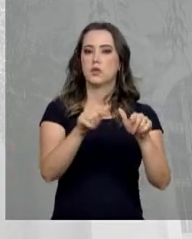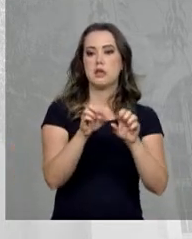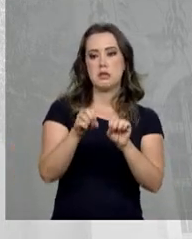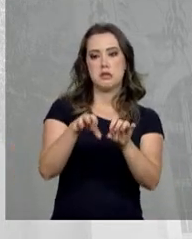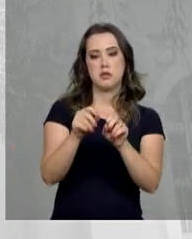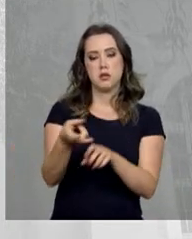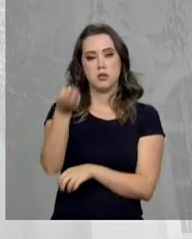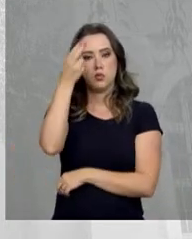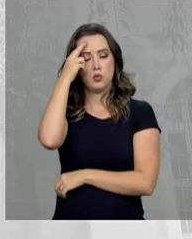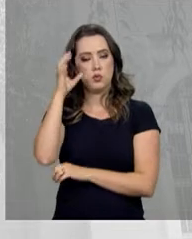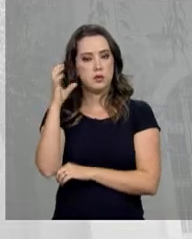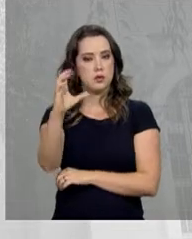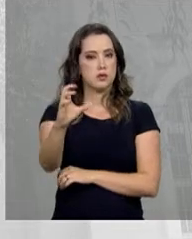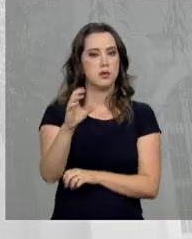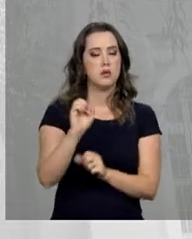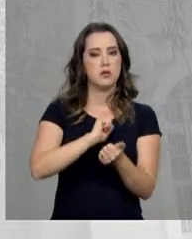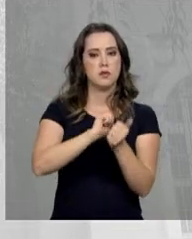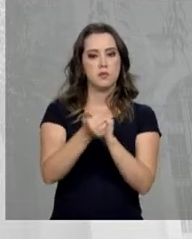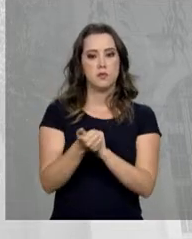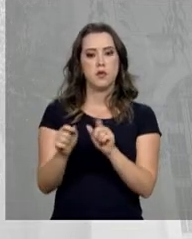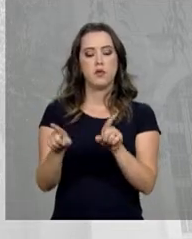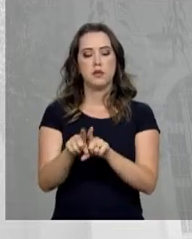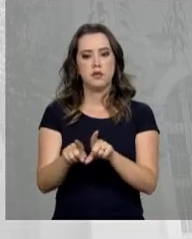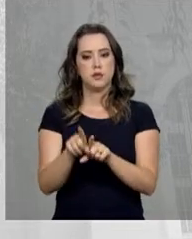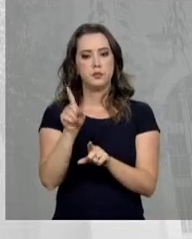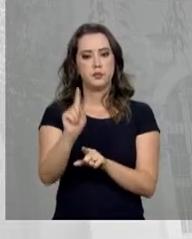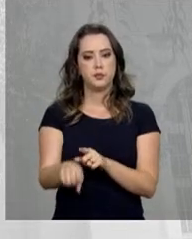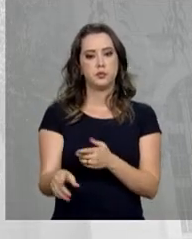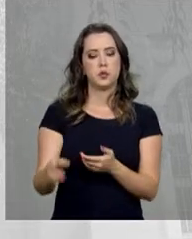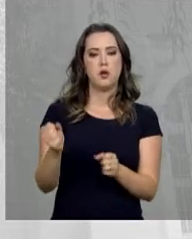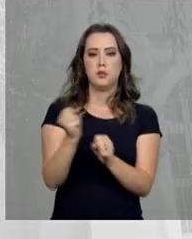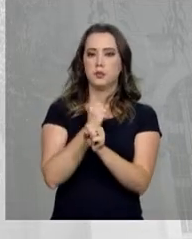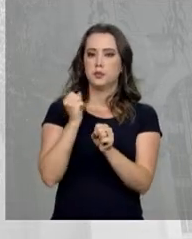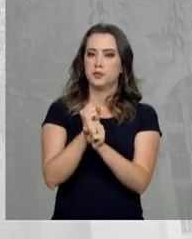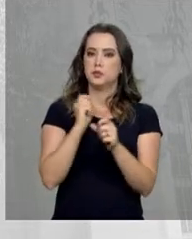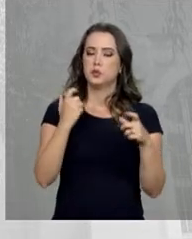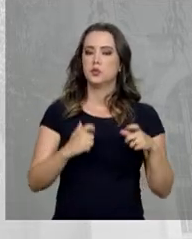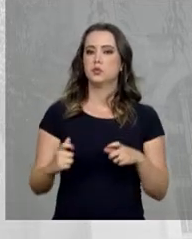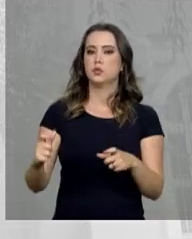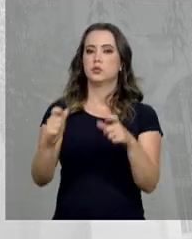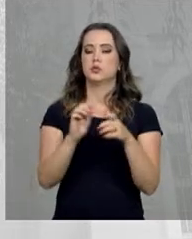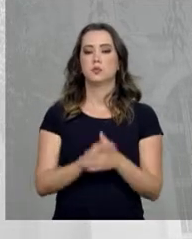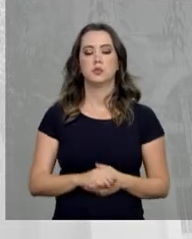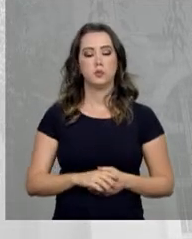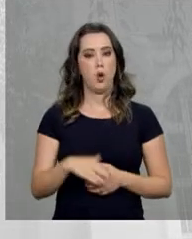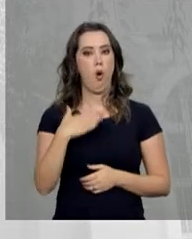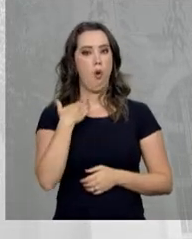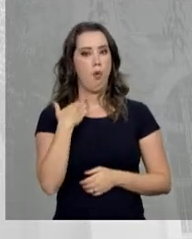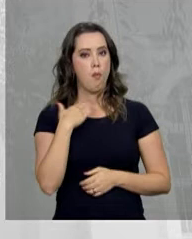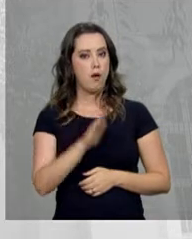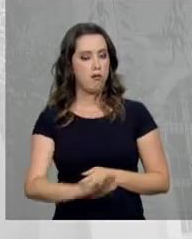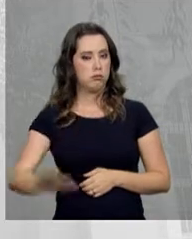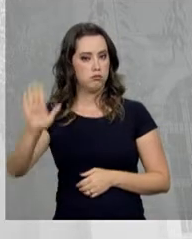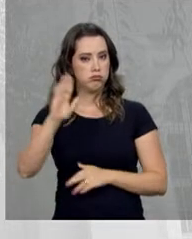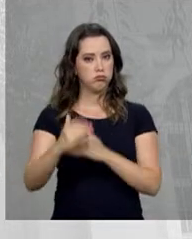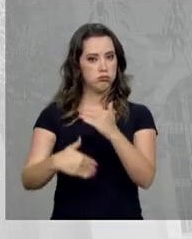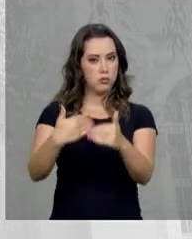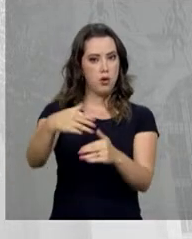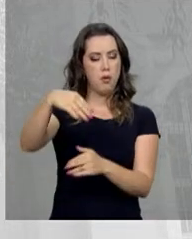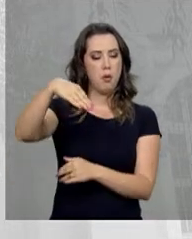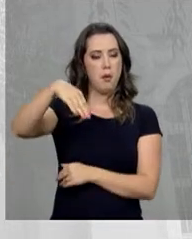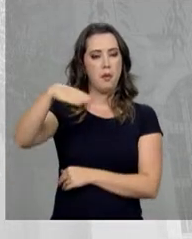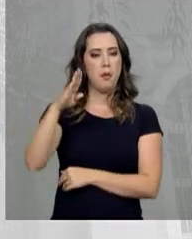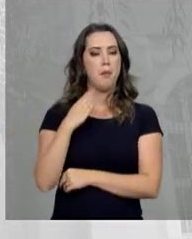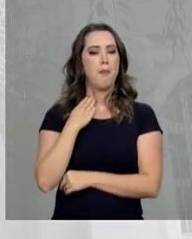ciência esportes o que inclui por exemplo a reconstrução do museu nacional o banco nacional de desenvolvimento econômico e social